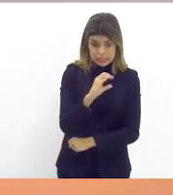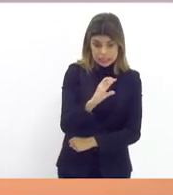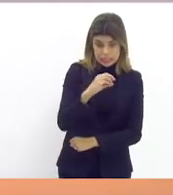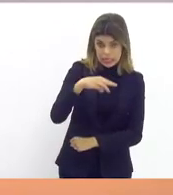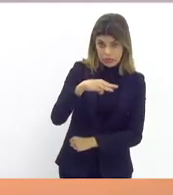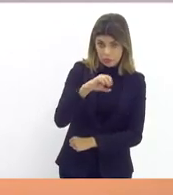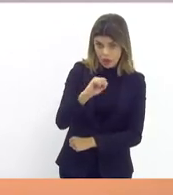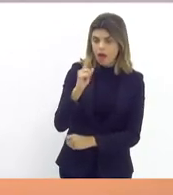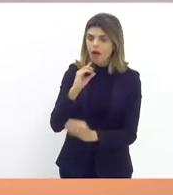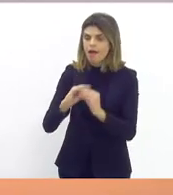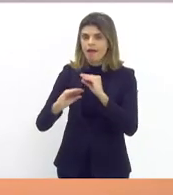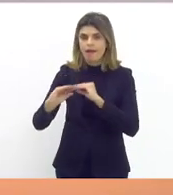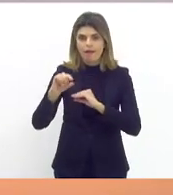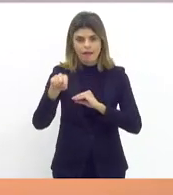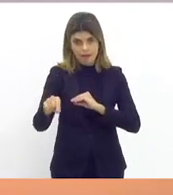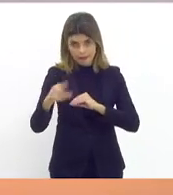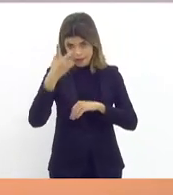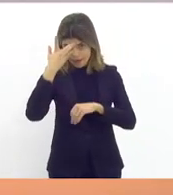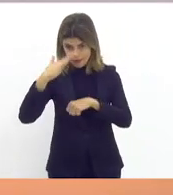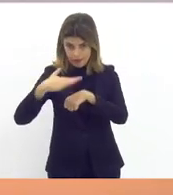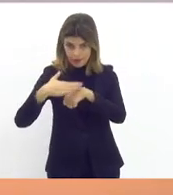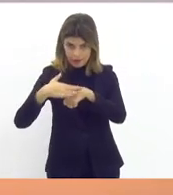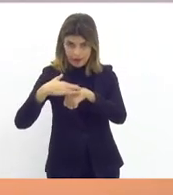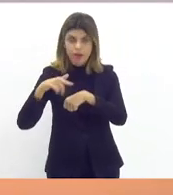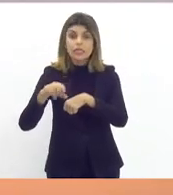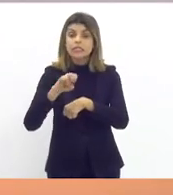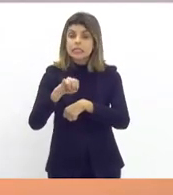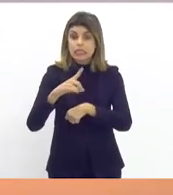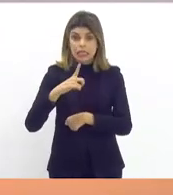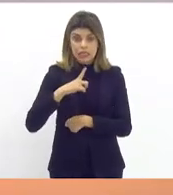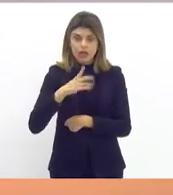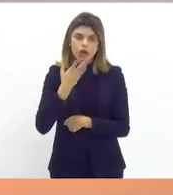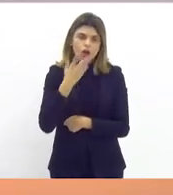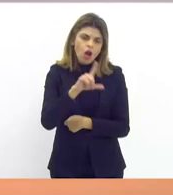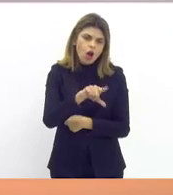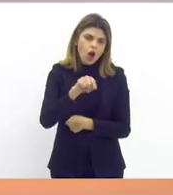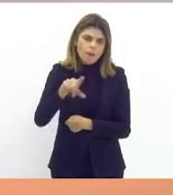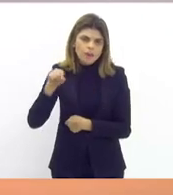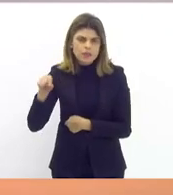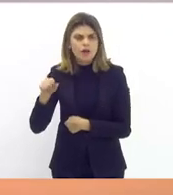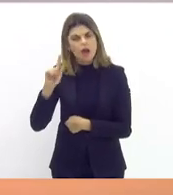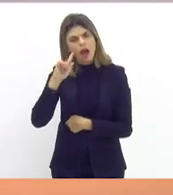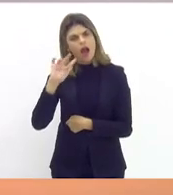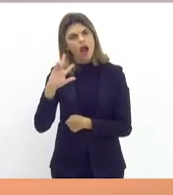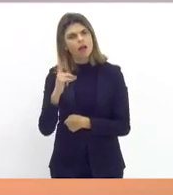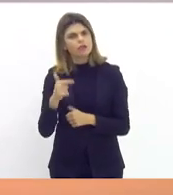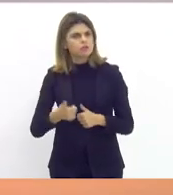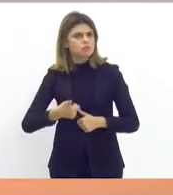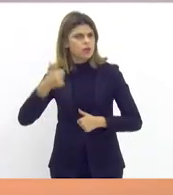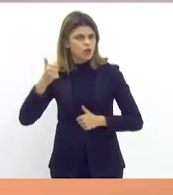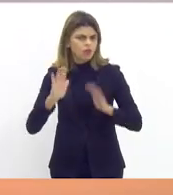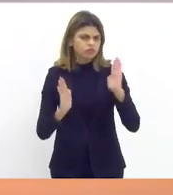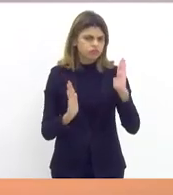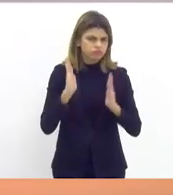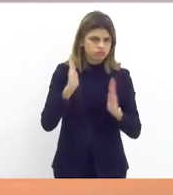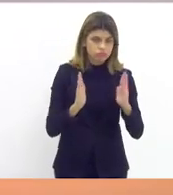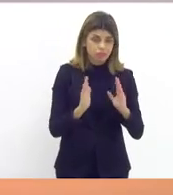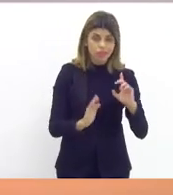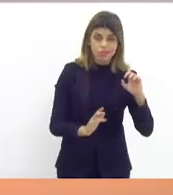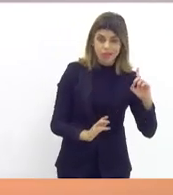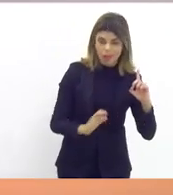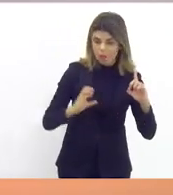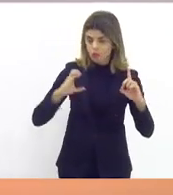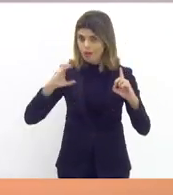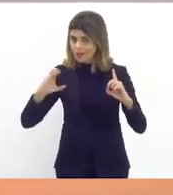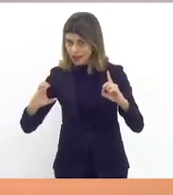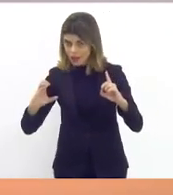crédito para o adquirente. Se ele tem opção, se ele achar melhor, de entrar no regime normal de débito e crédito da CBS